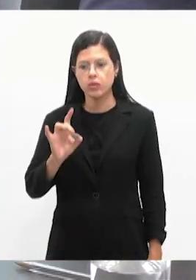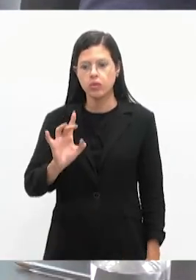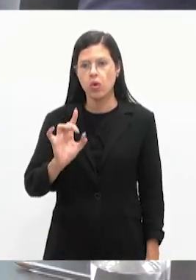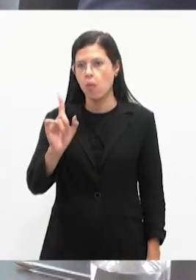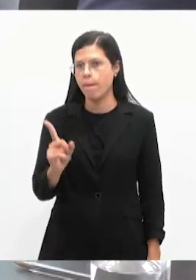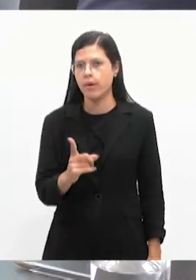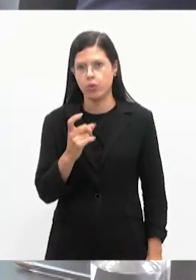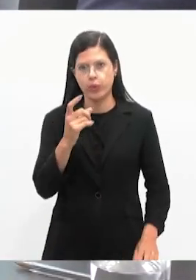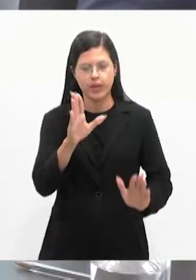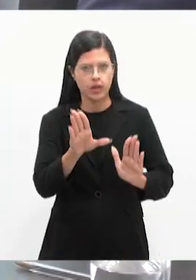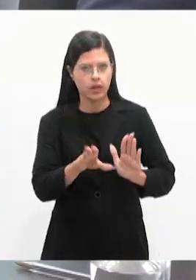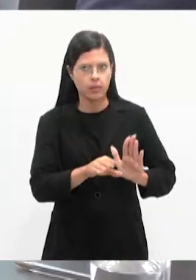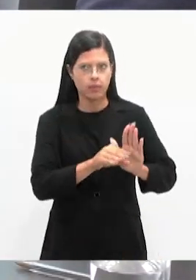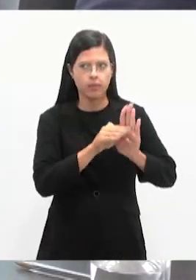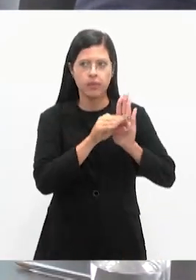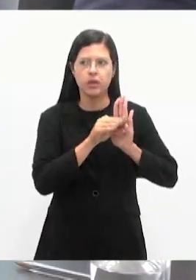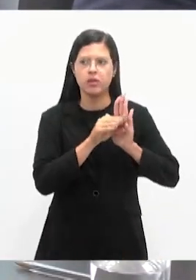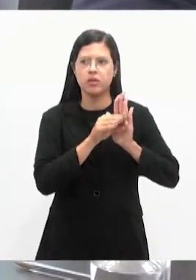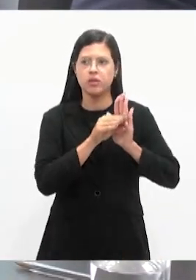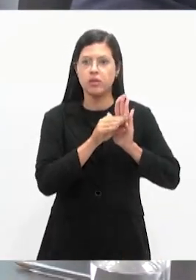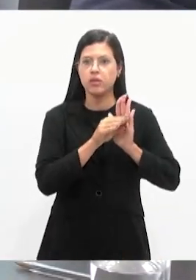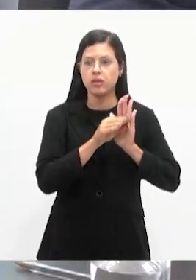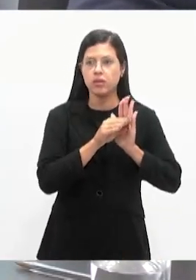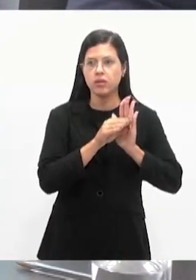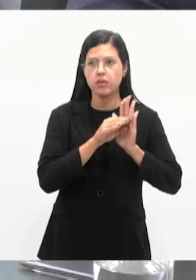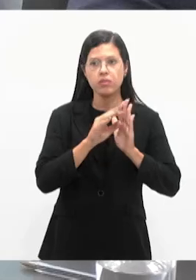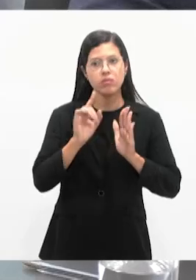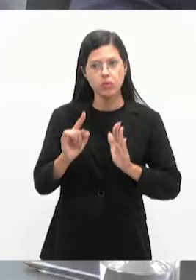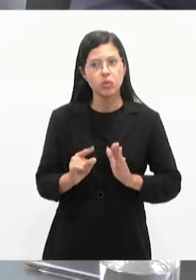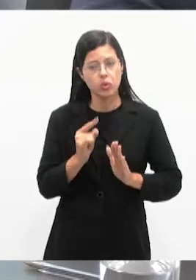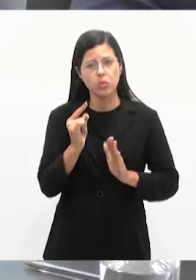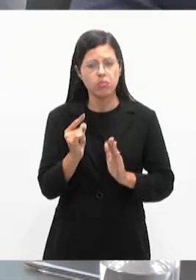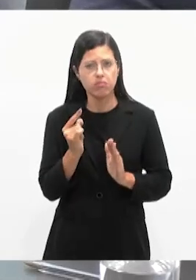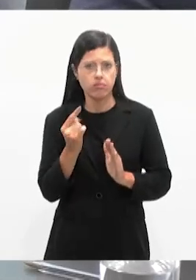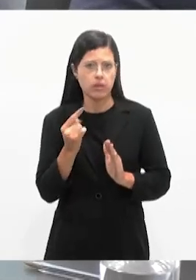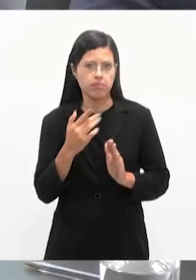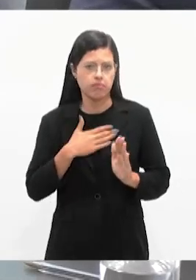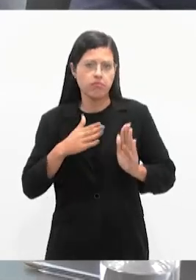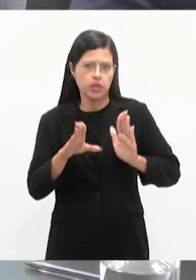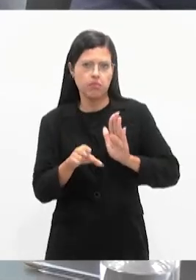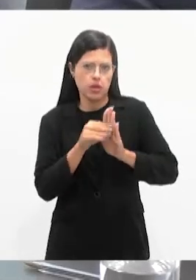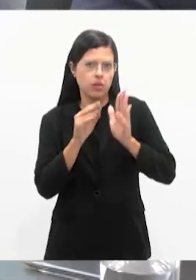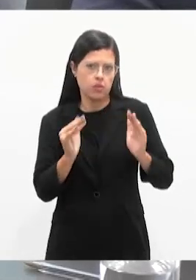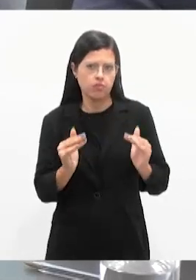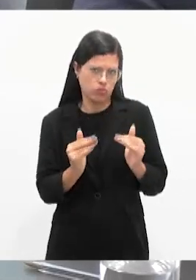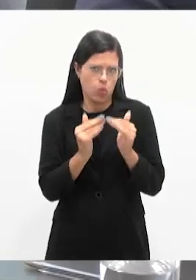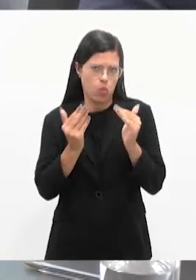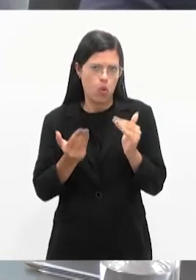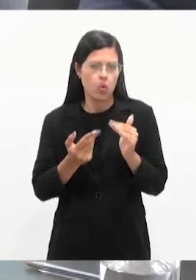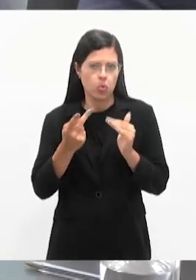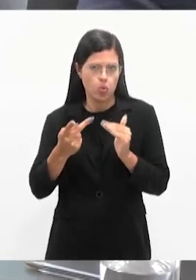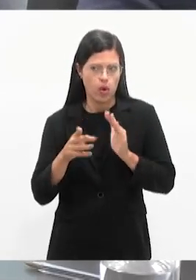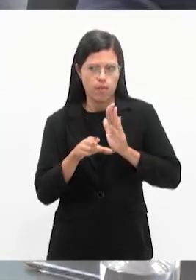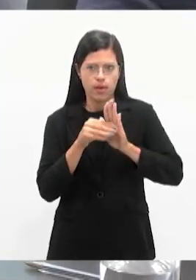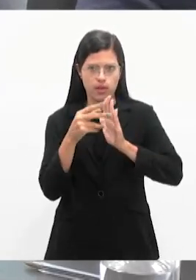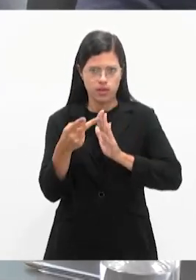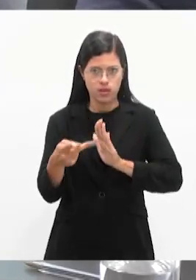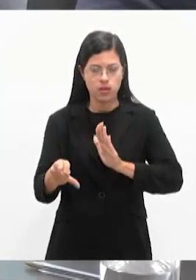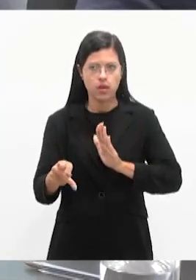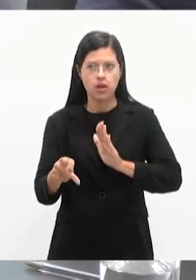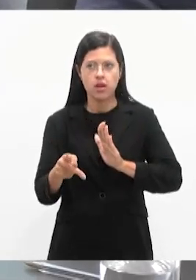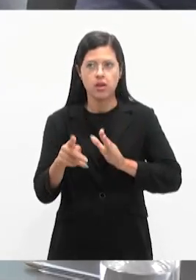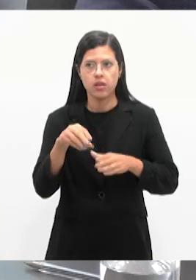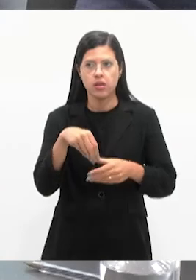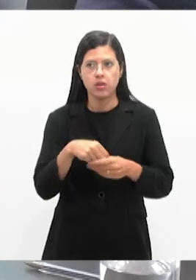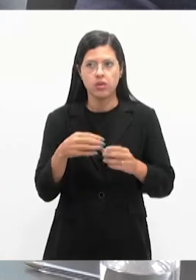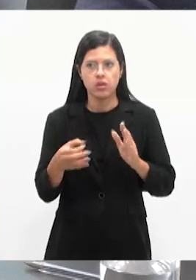emenda, né? E uma das minhas emendas coincide até com a dele também. Dentro desse novo parecer,